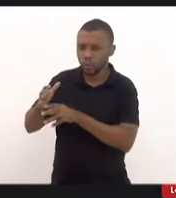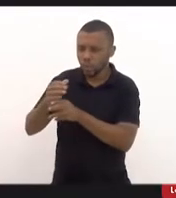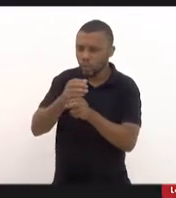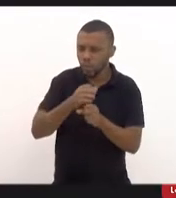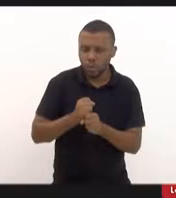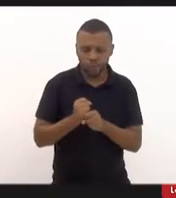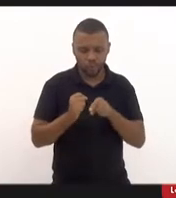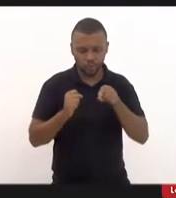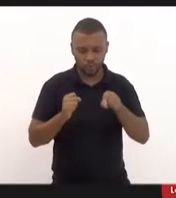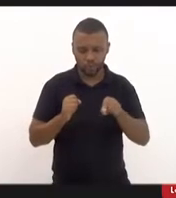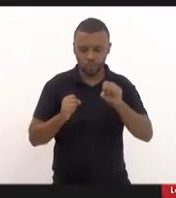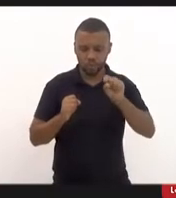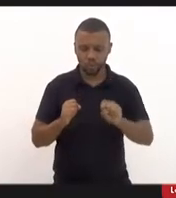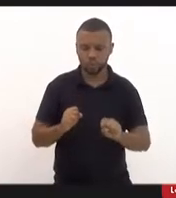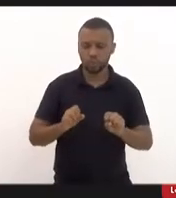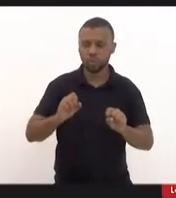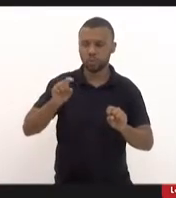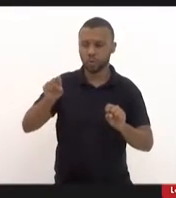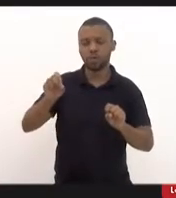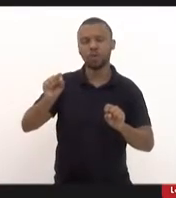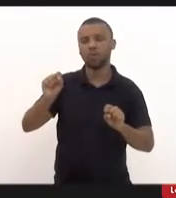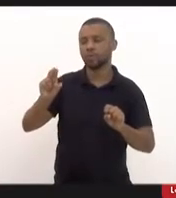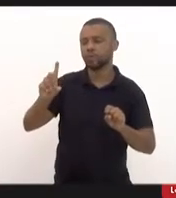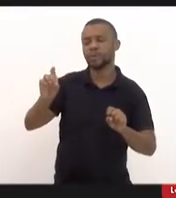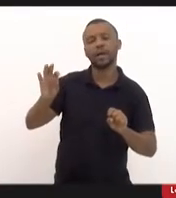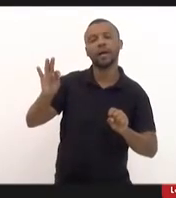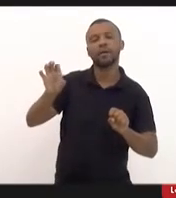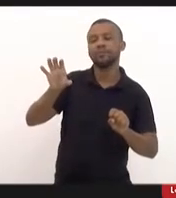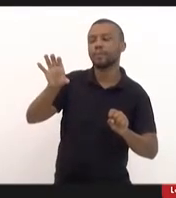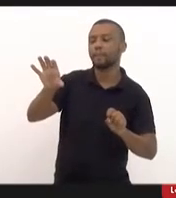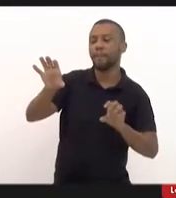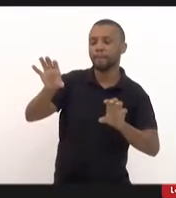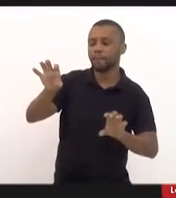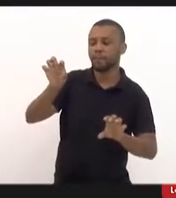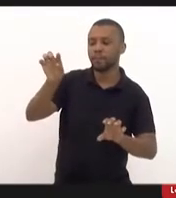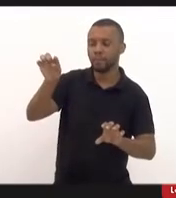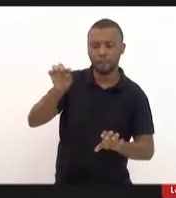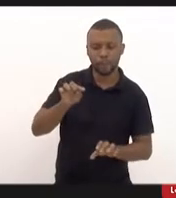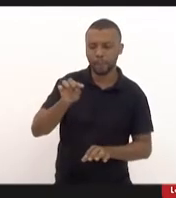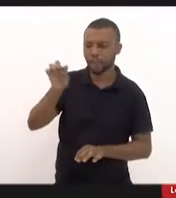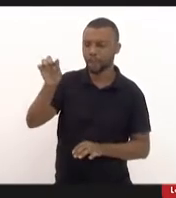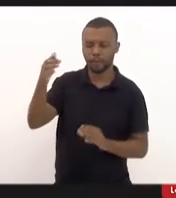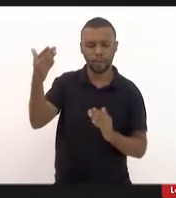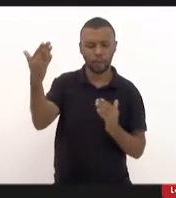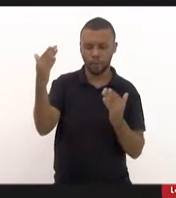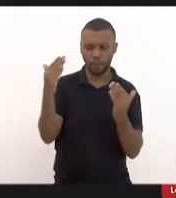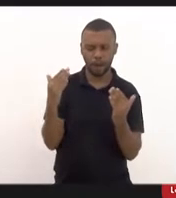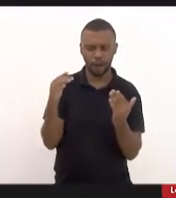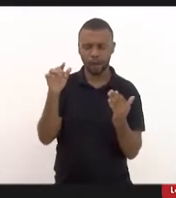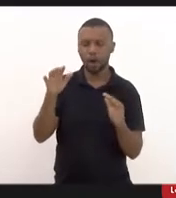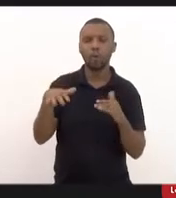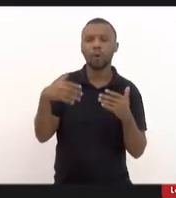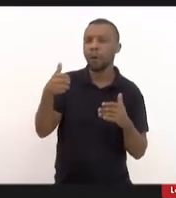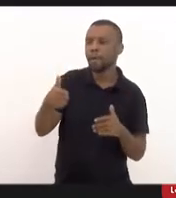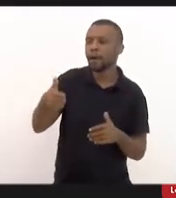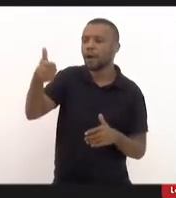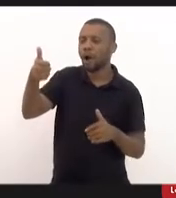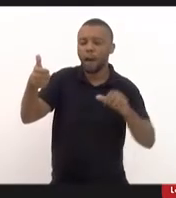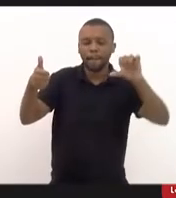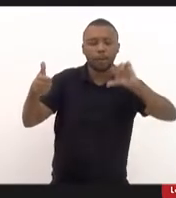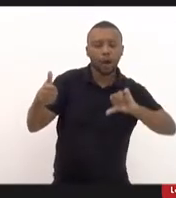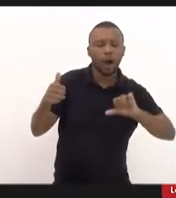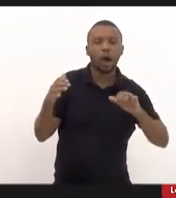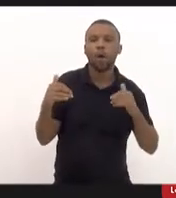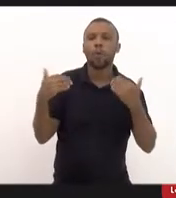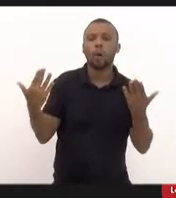nós estamos sempre na rabeira quando a gente olha dos melhores para os piores, né, ou na dianteira se a